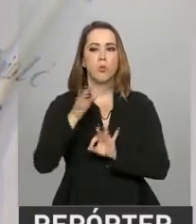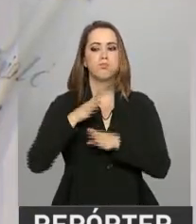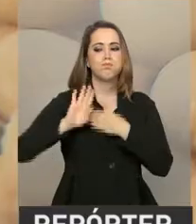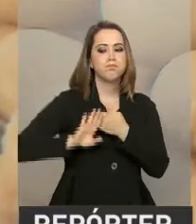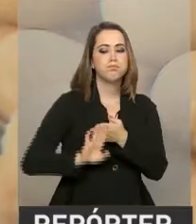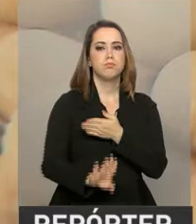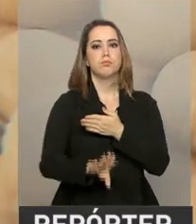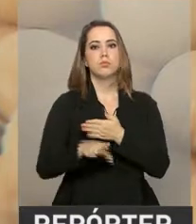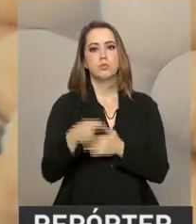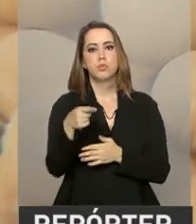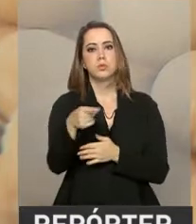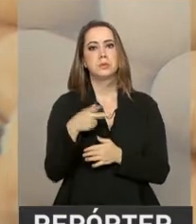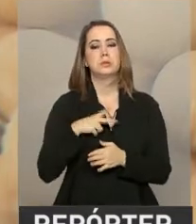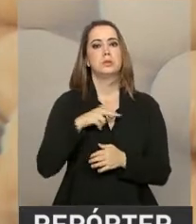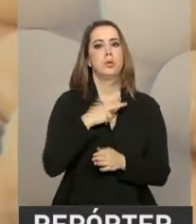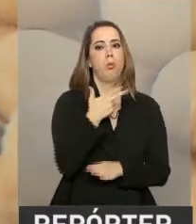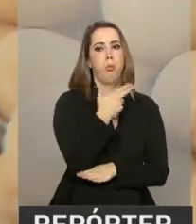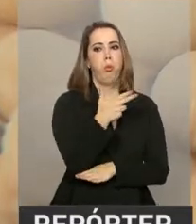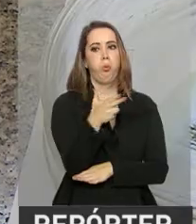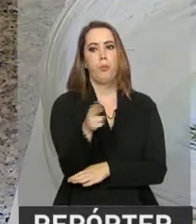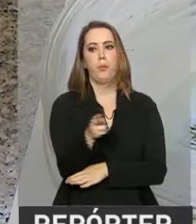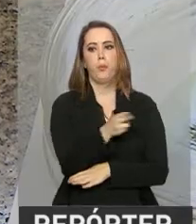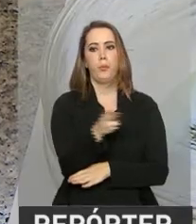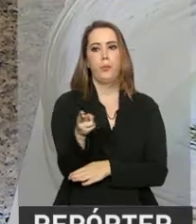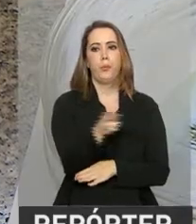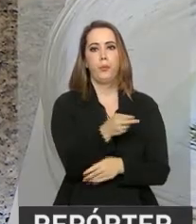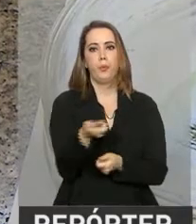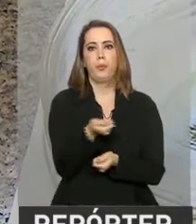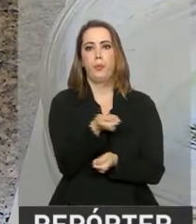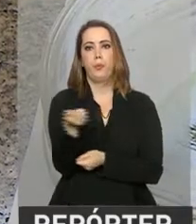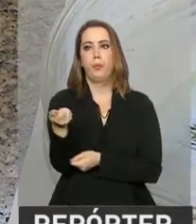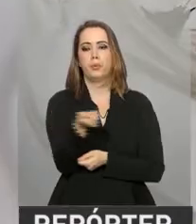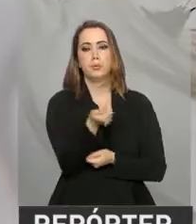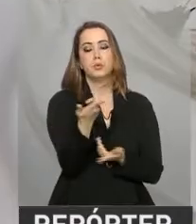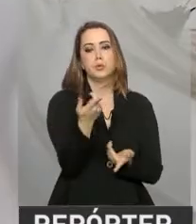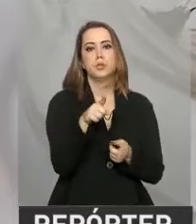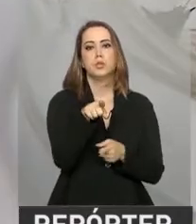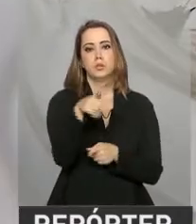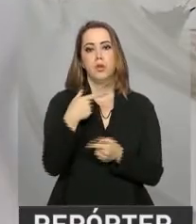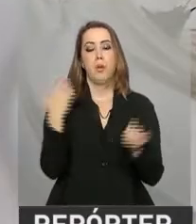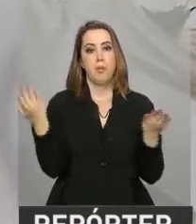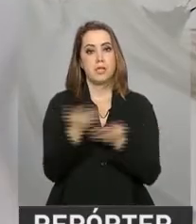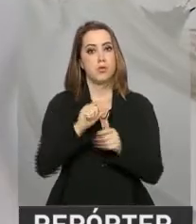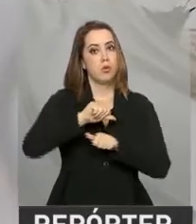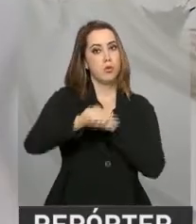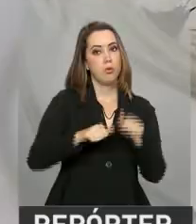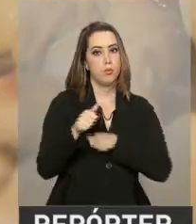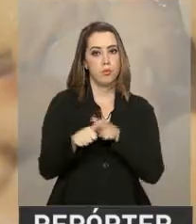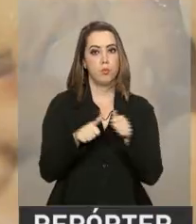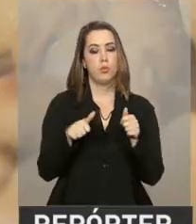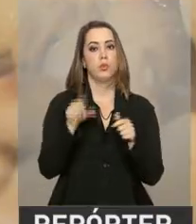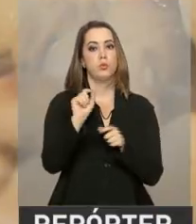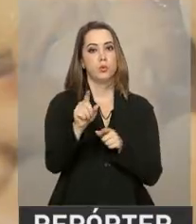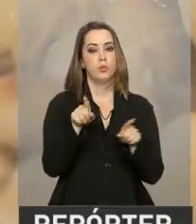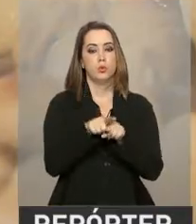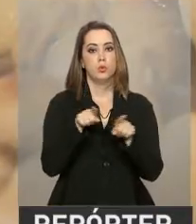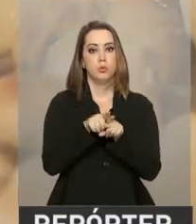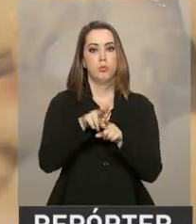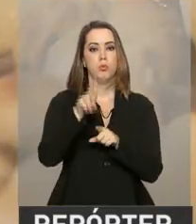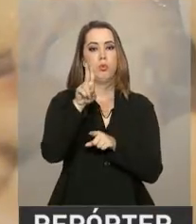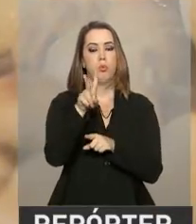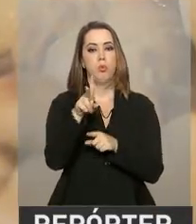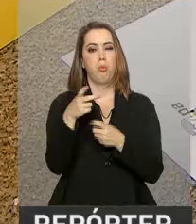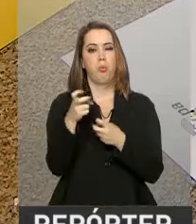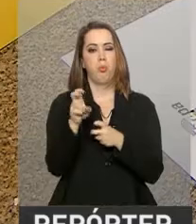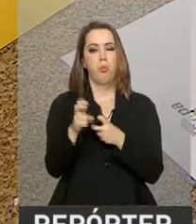produtores investem pesado em inseticidas mas uma pesquisa da embrapa pode fazer com que o uso de veneno nas lavouras caia pela